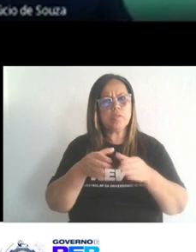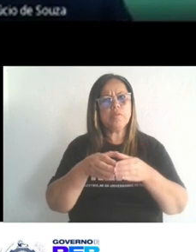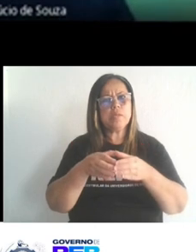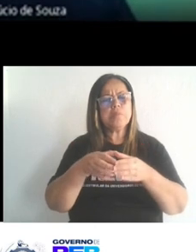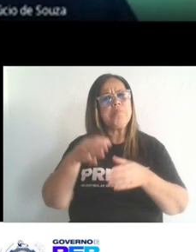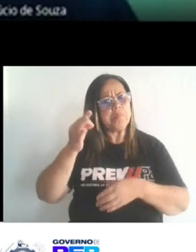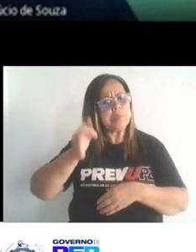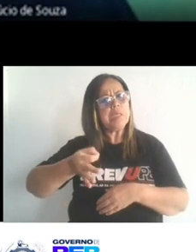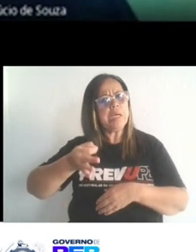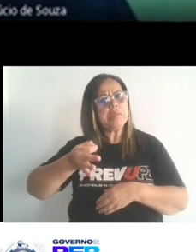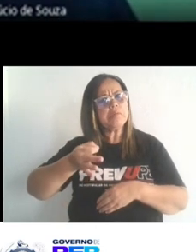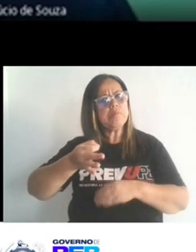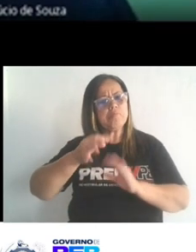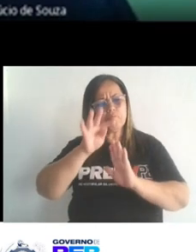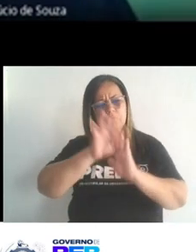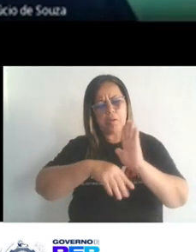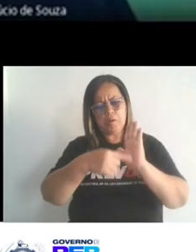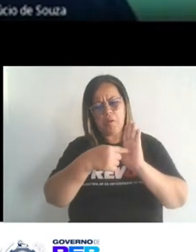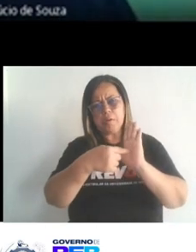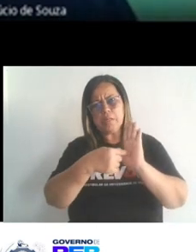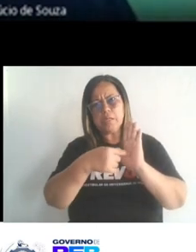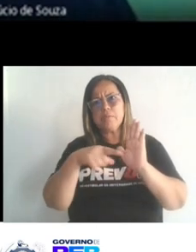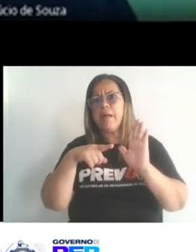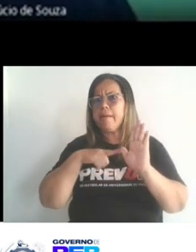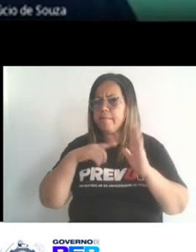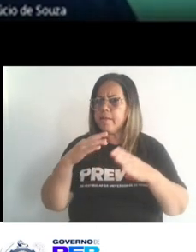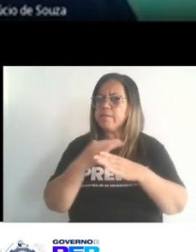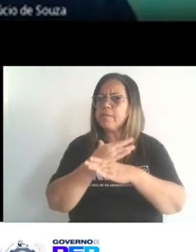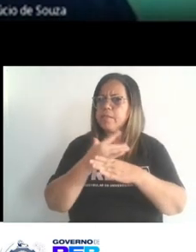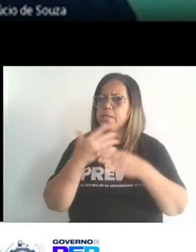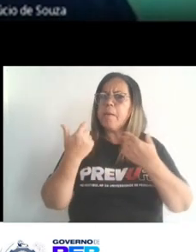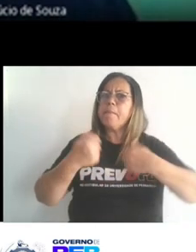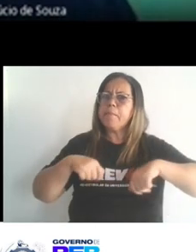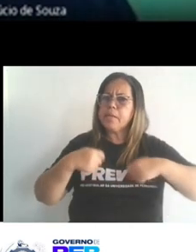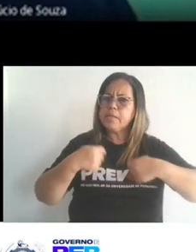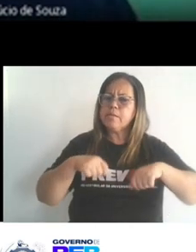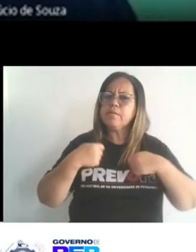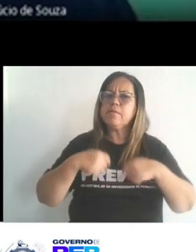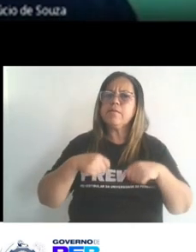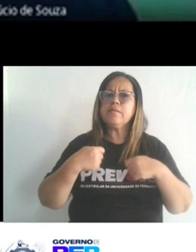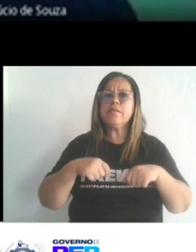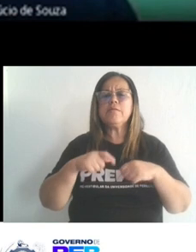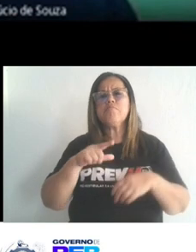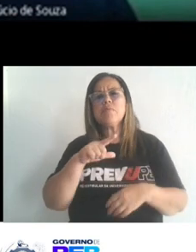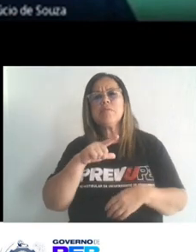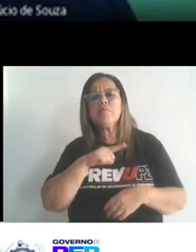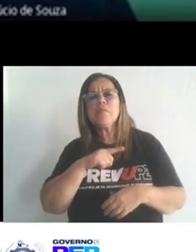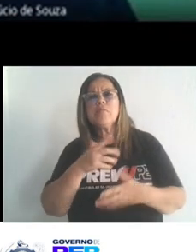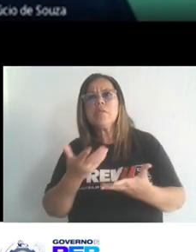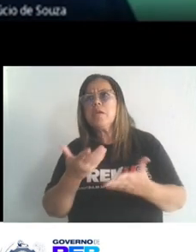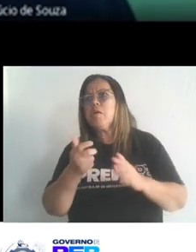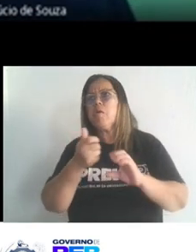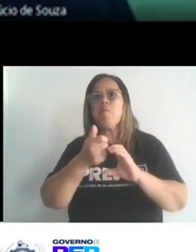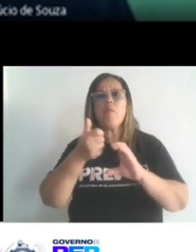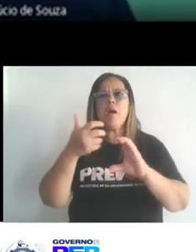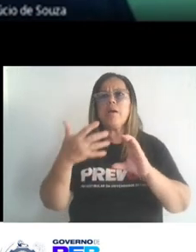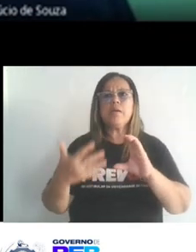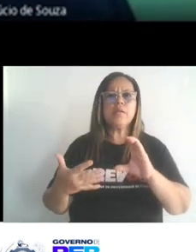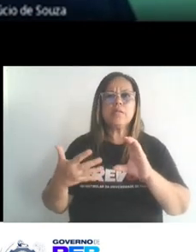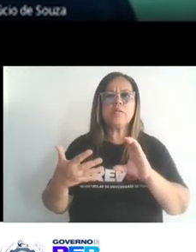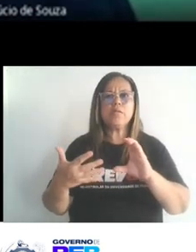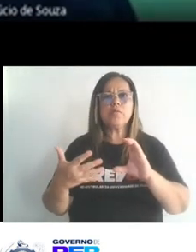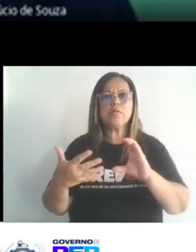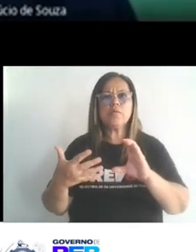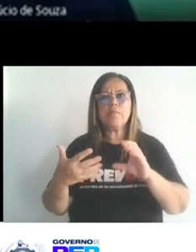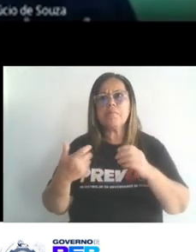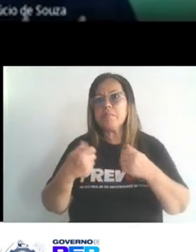de acordo com o texto para que haja civilização é preciso ter como característica a formação